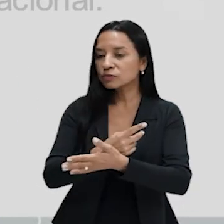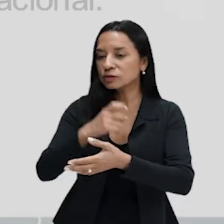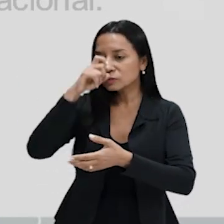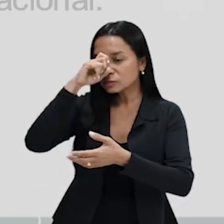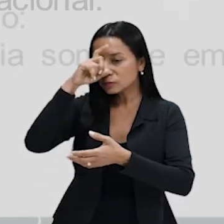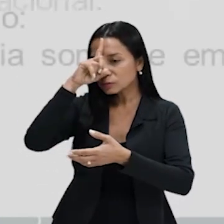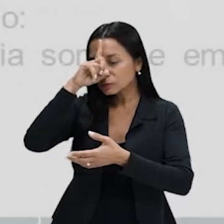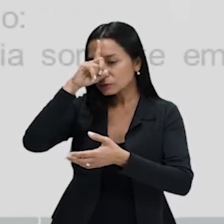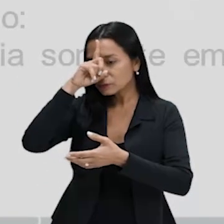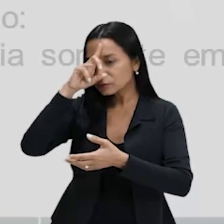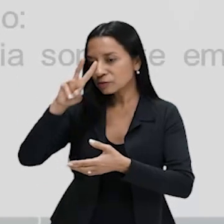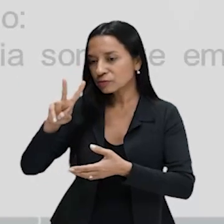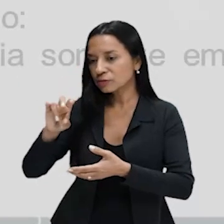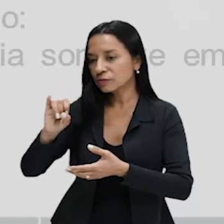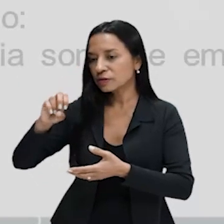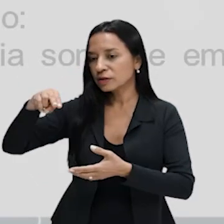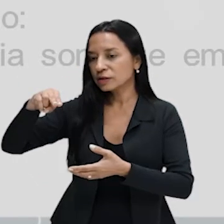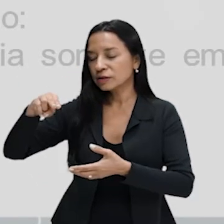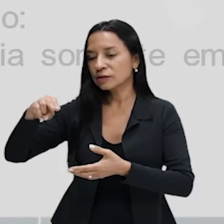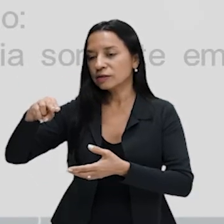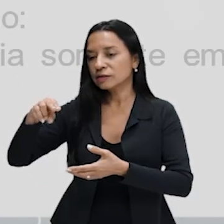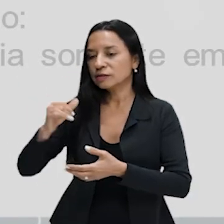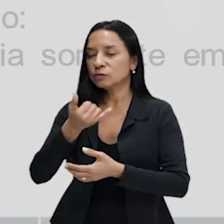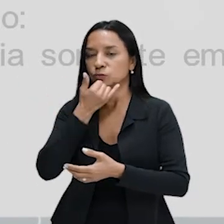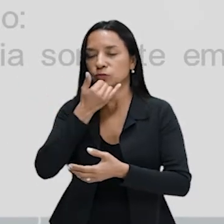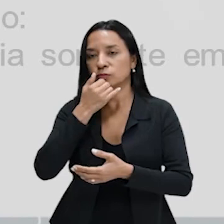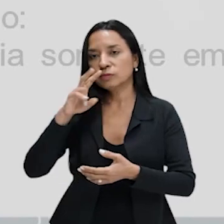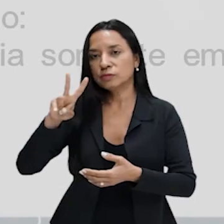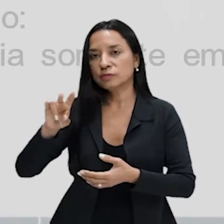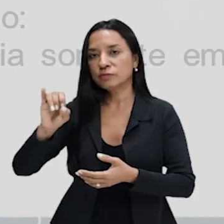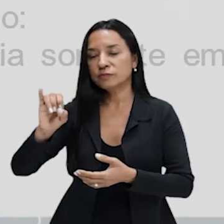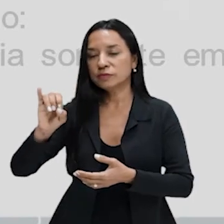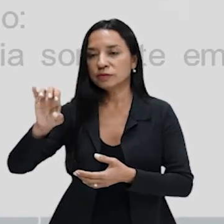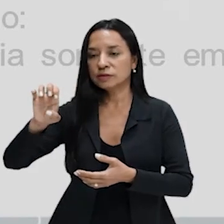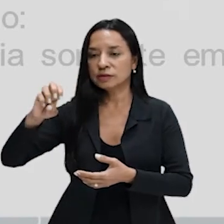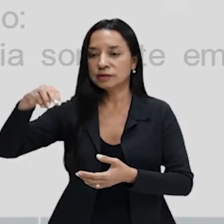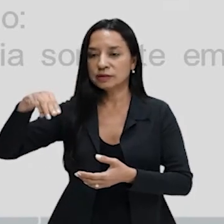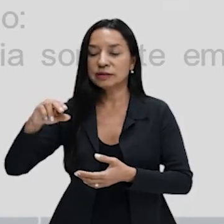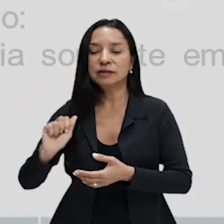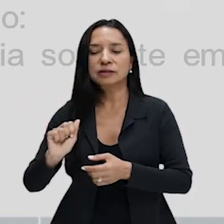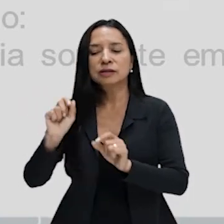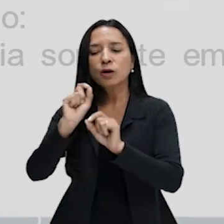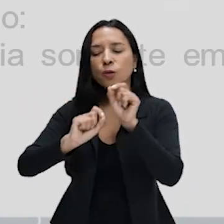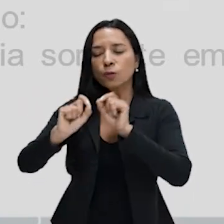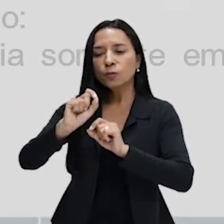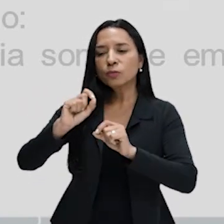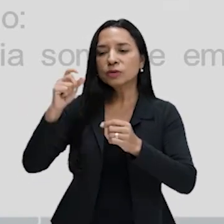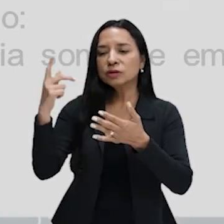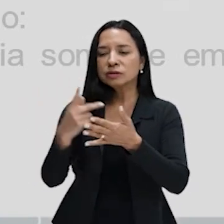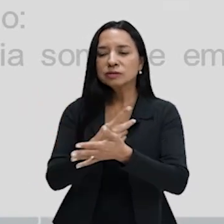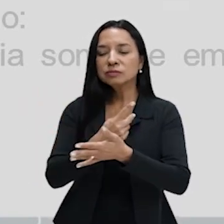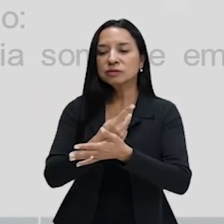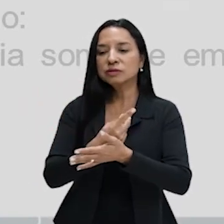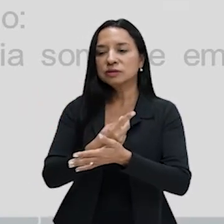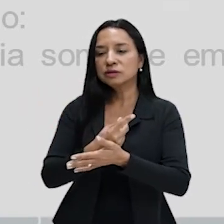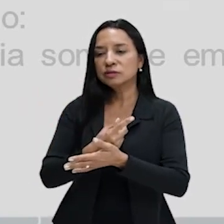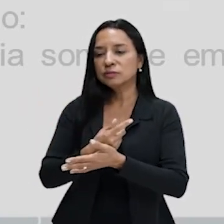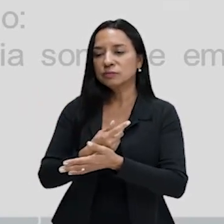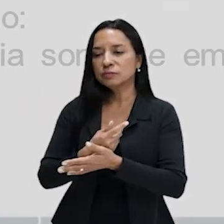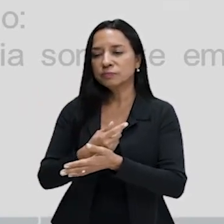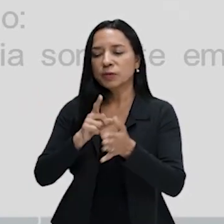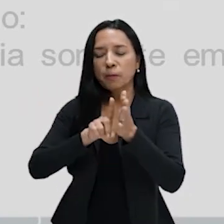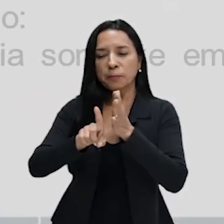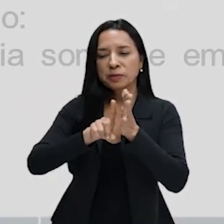tá? O que aconteceu lá nesse hospital? Foi constatado que cerca de 25% a 30%